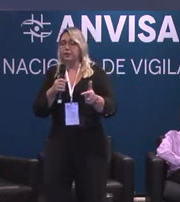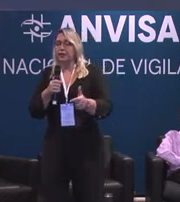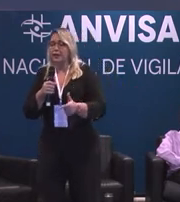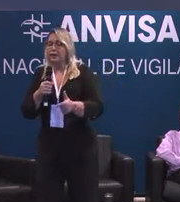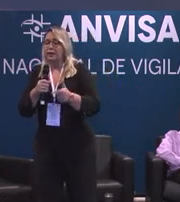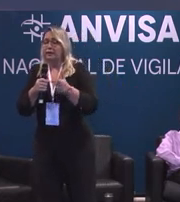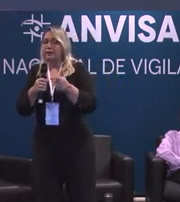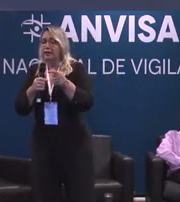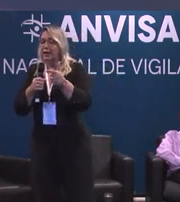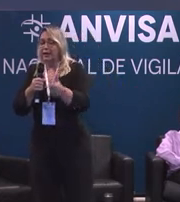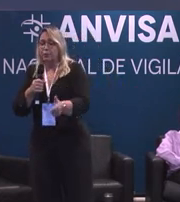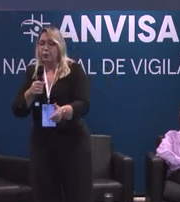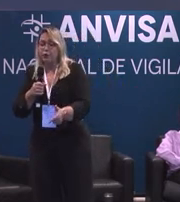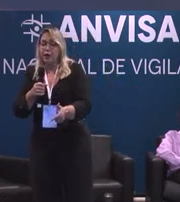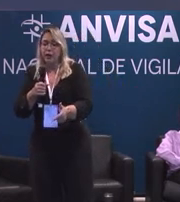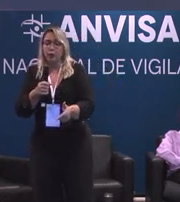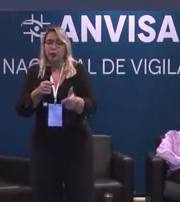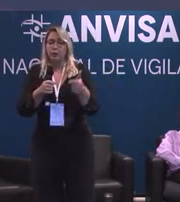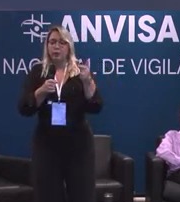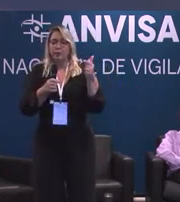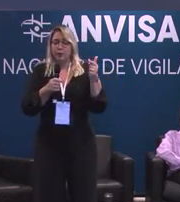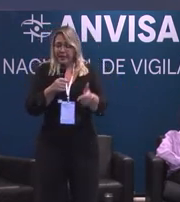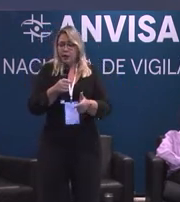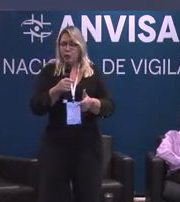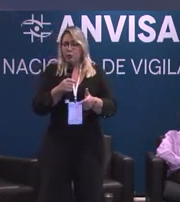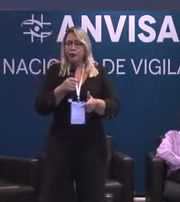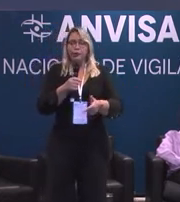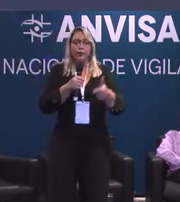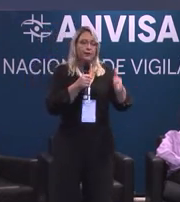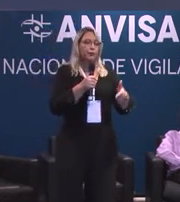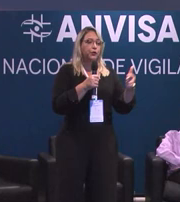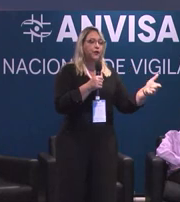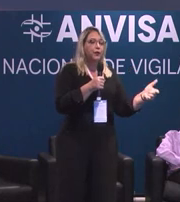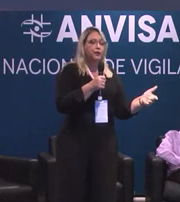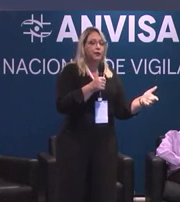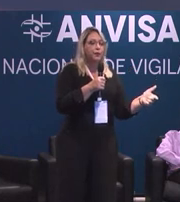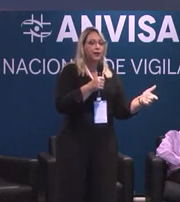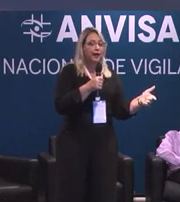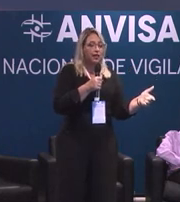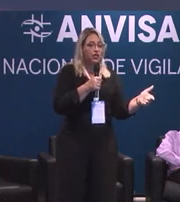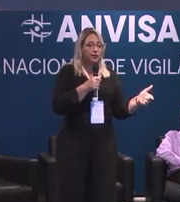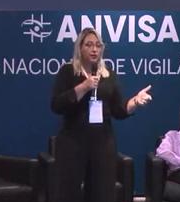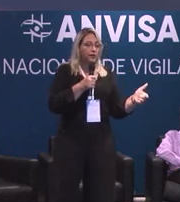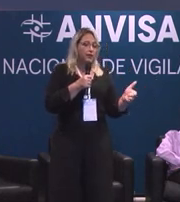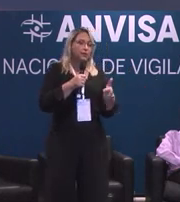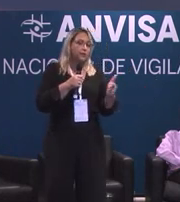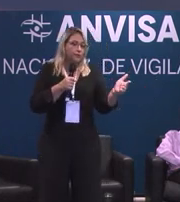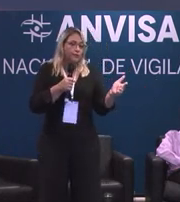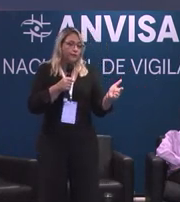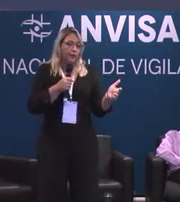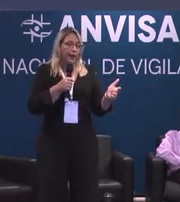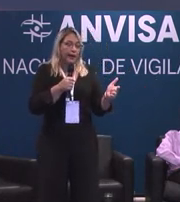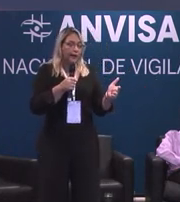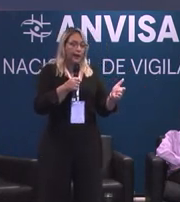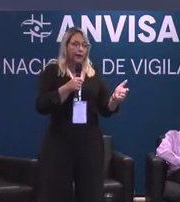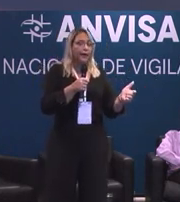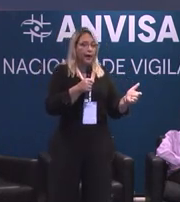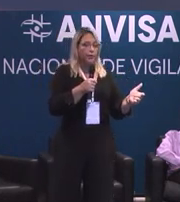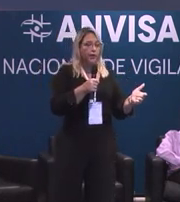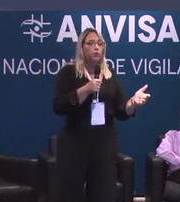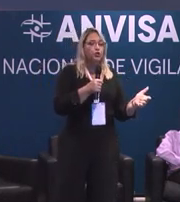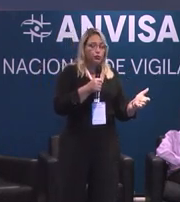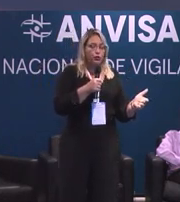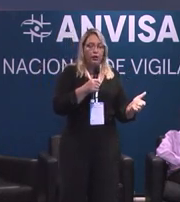você atribui um valor, porque isso é comum, viu? Atribuir um valor sem uma taxa, isso é ilegal,